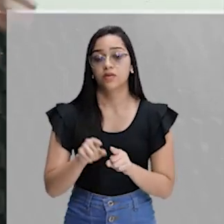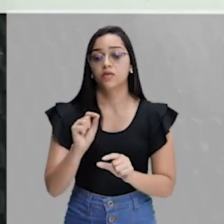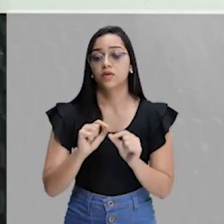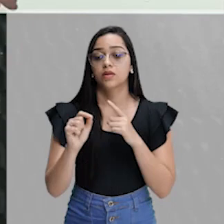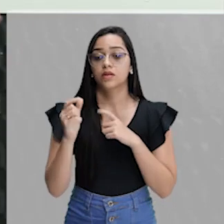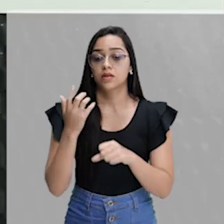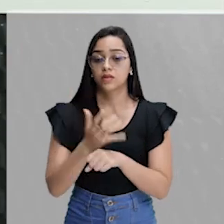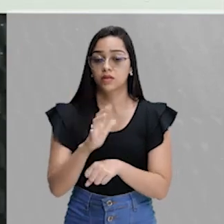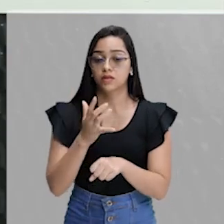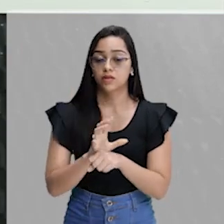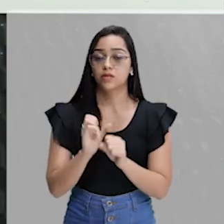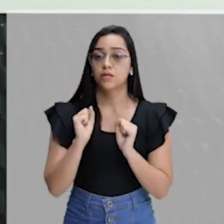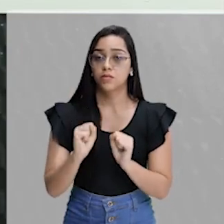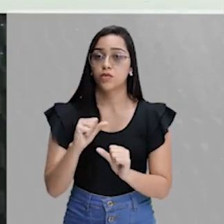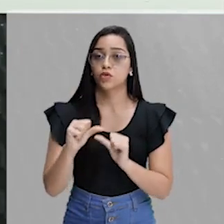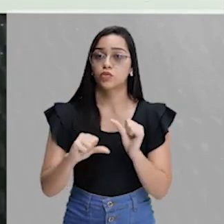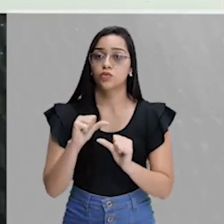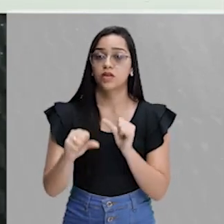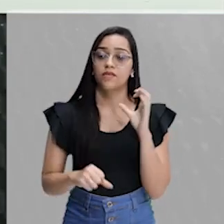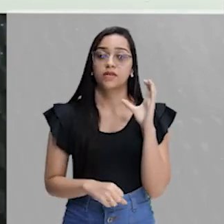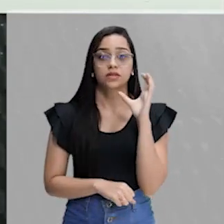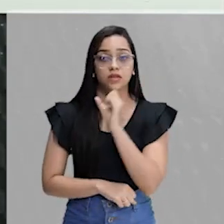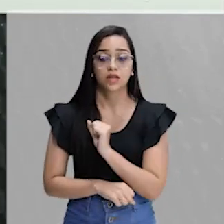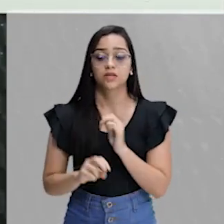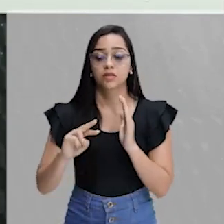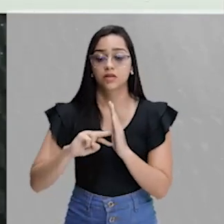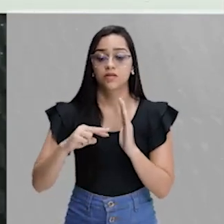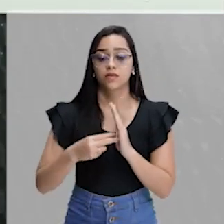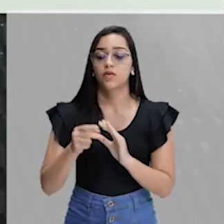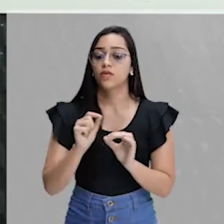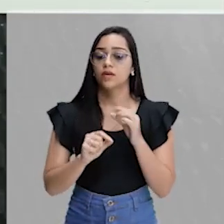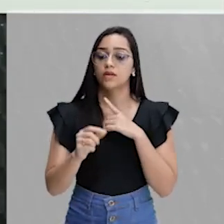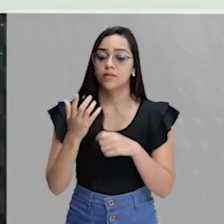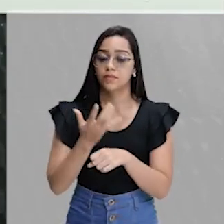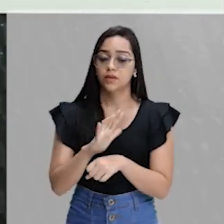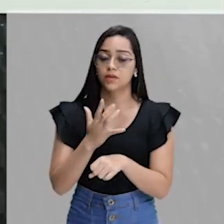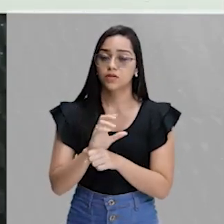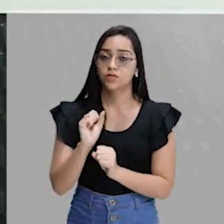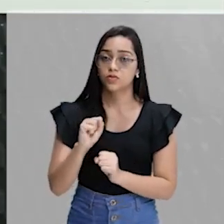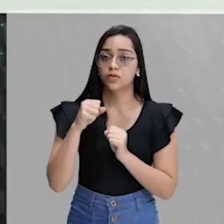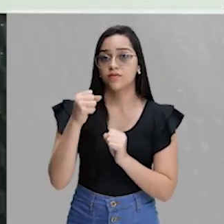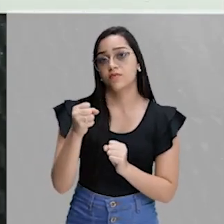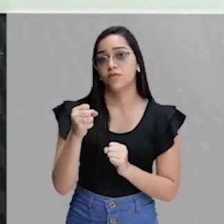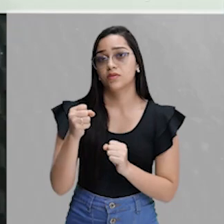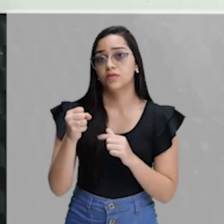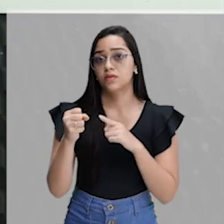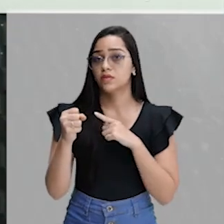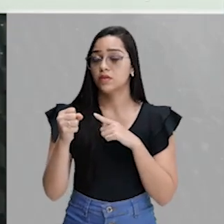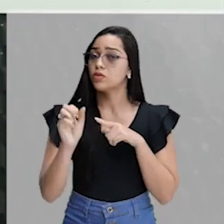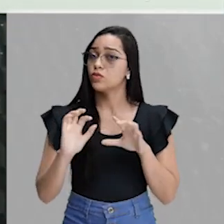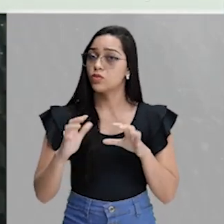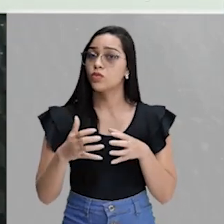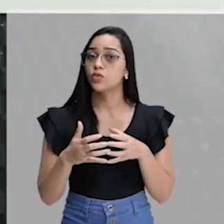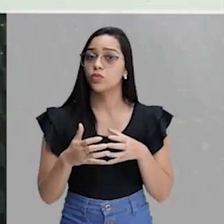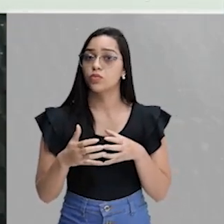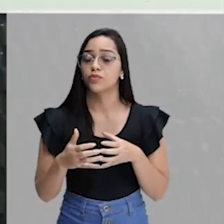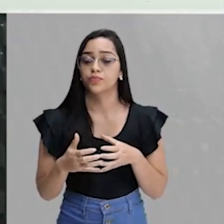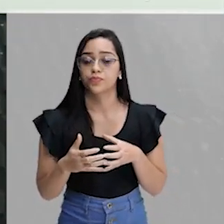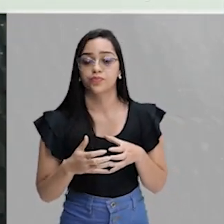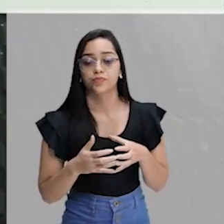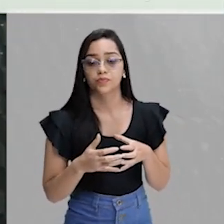essa aceleração ela mude a velocidade, ou seja, tem a ação de uma força aí neste conjunto,